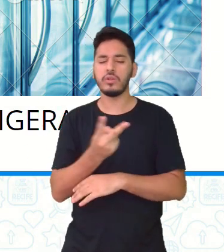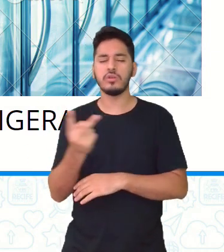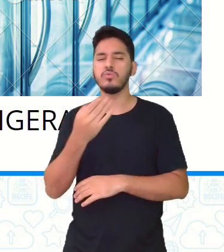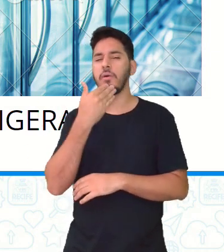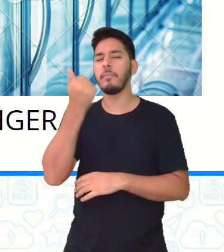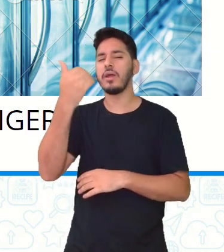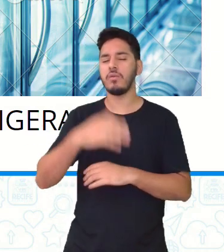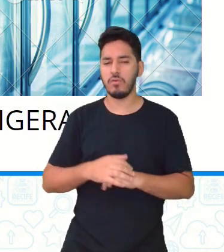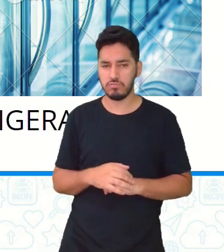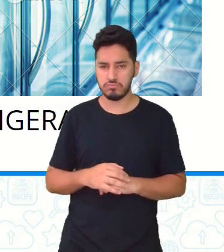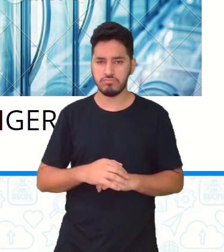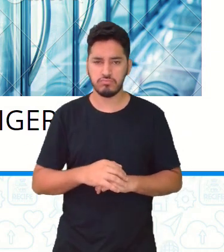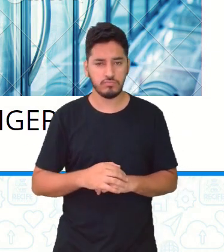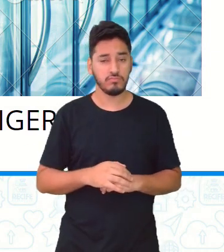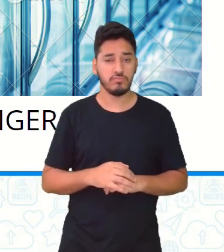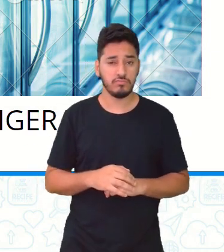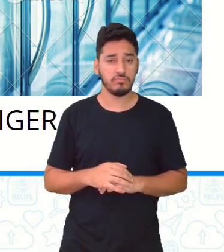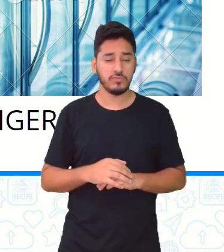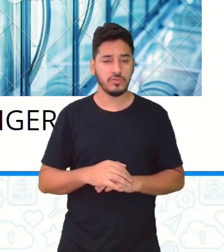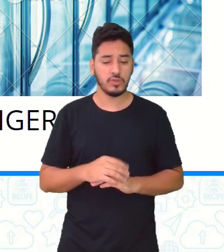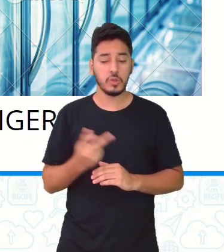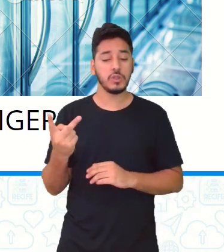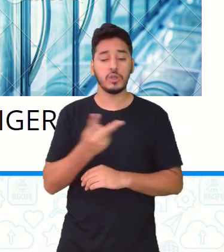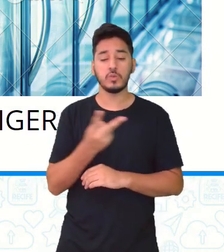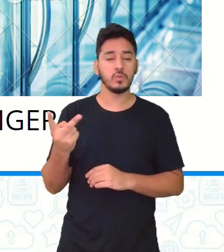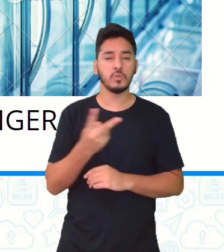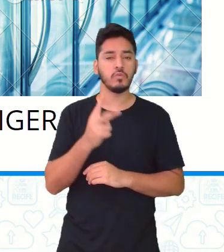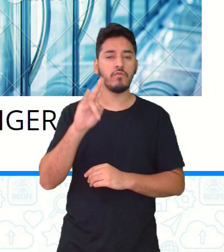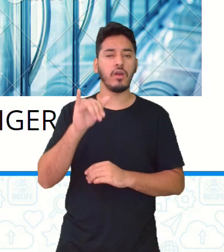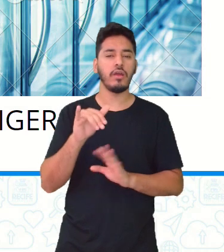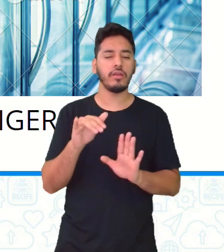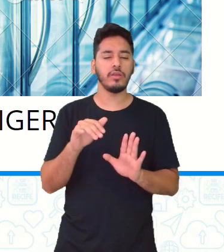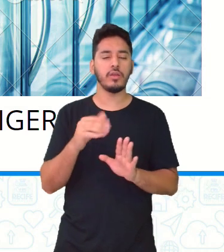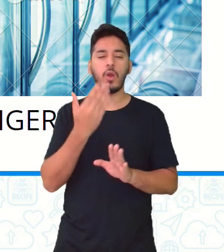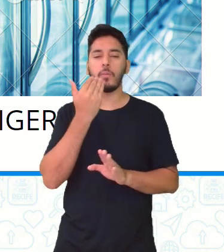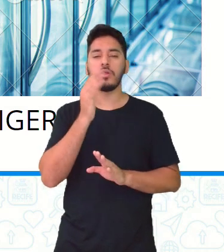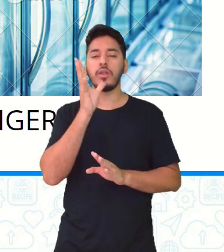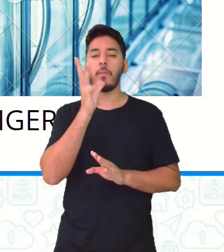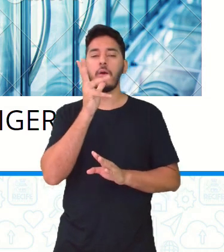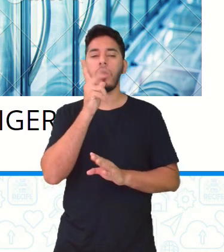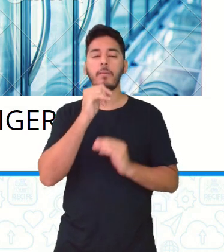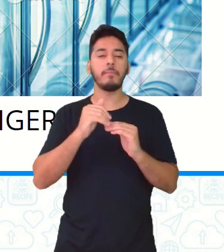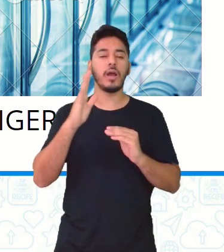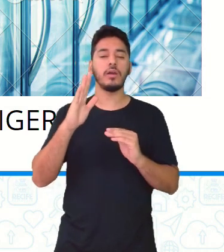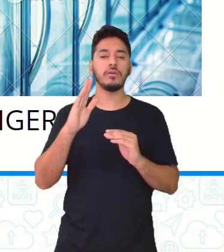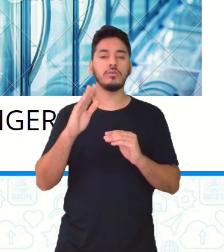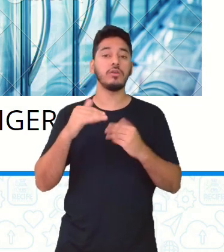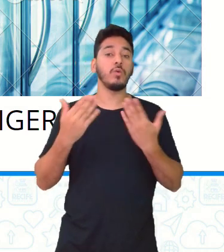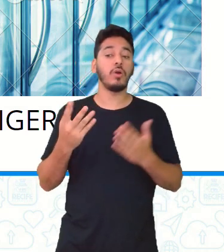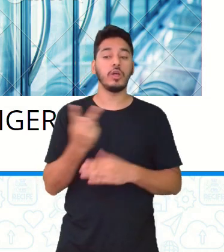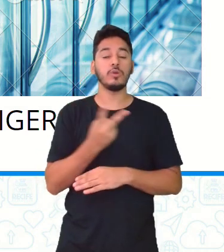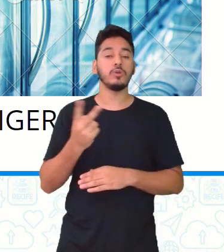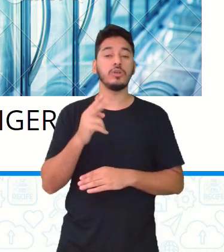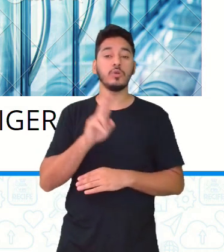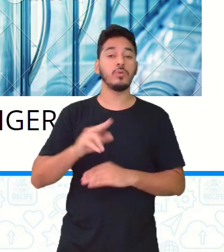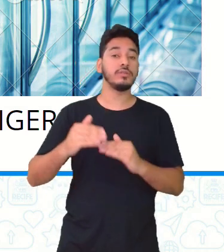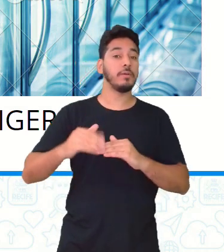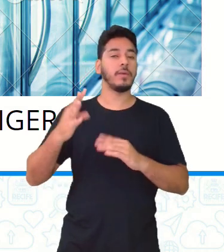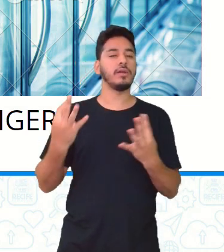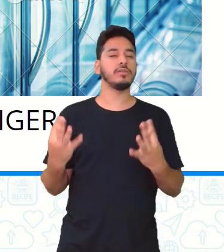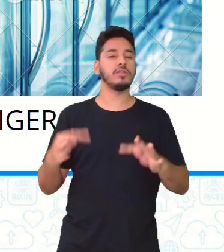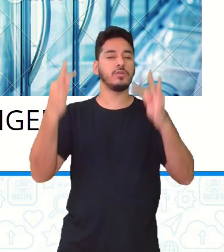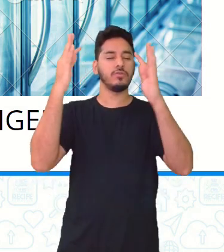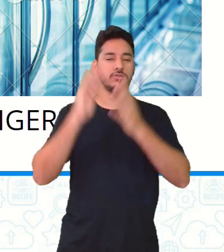Qual das duas vai fazer com que o alimento dure mais? E qual das duas usa mais tecnologia? Será que a